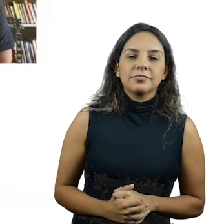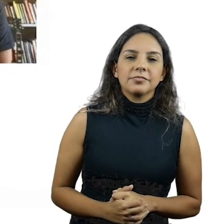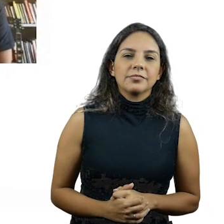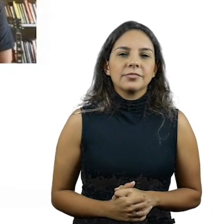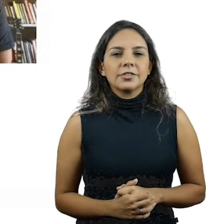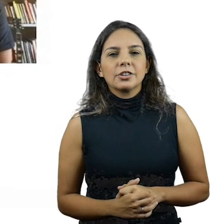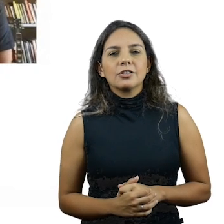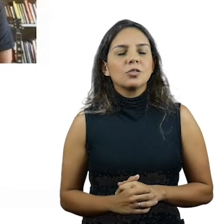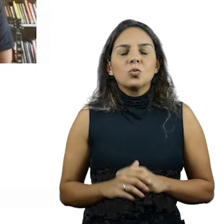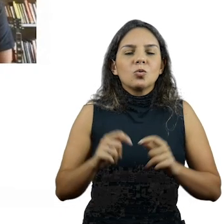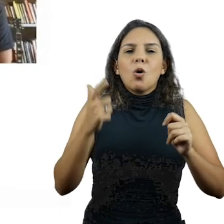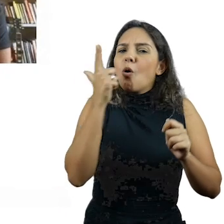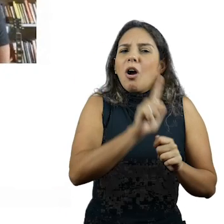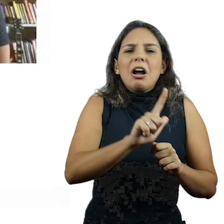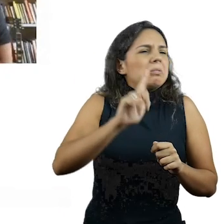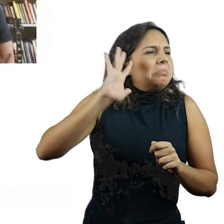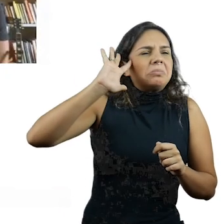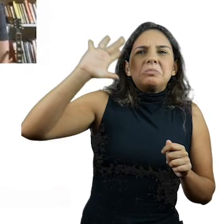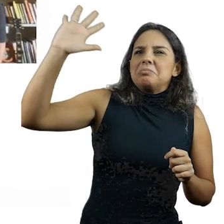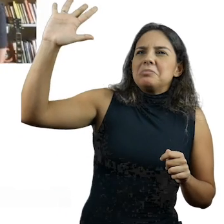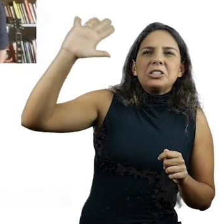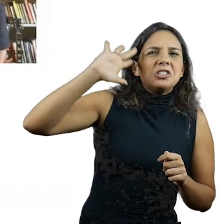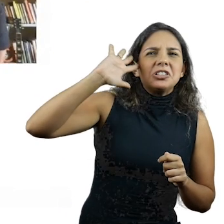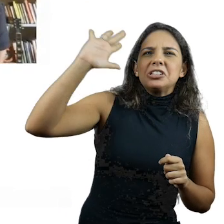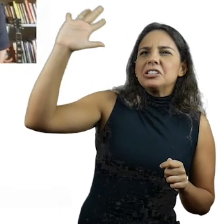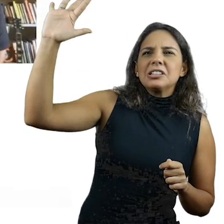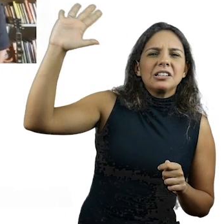Não dá pra imaginar